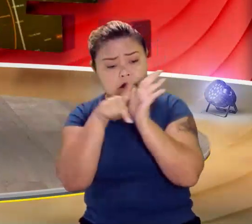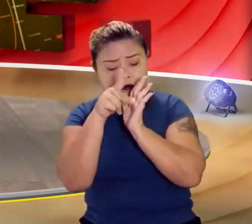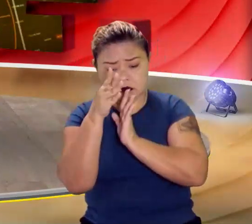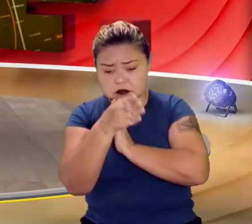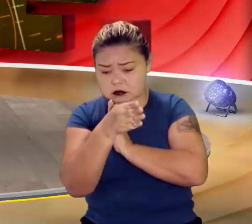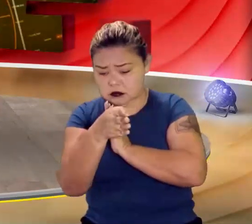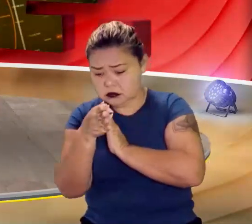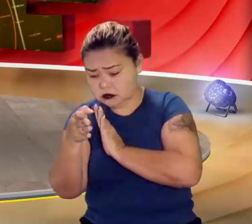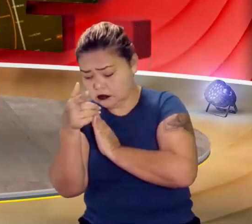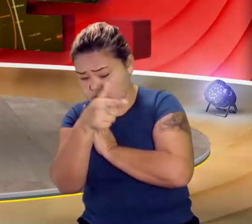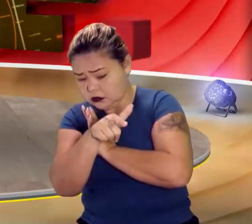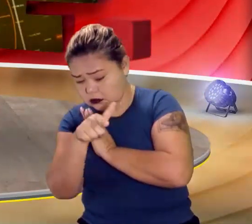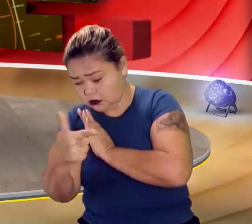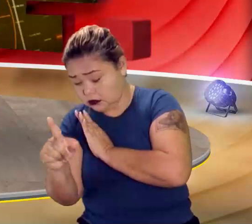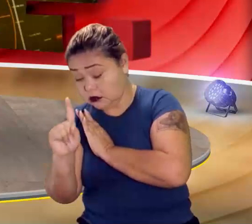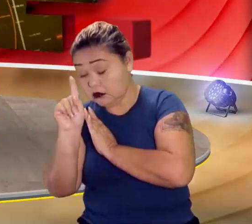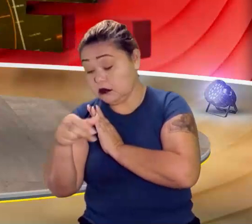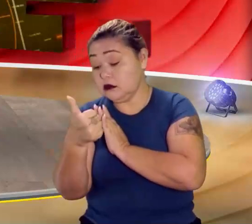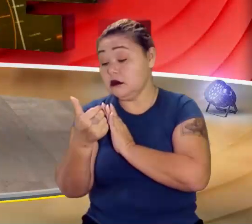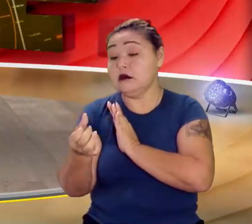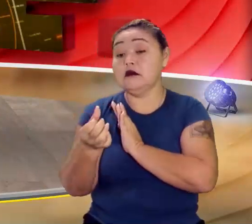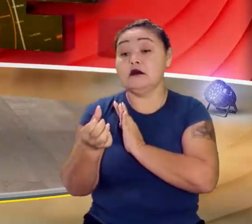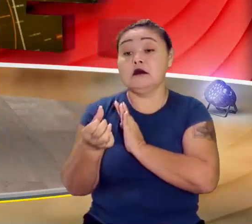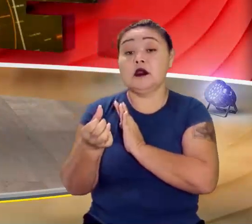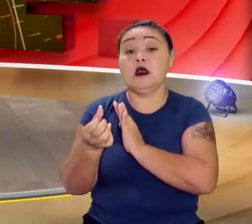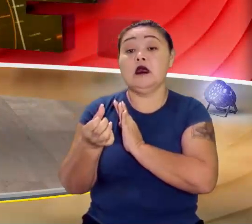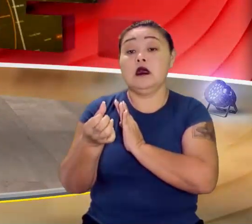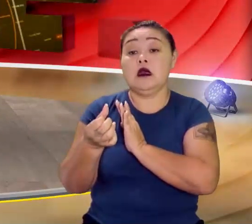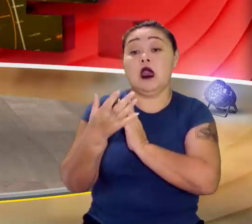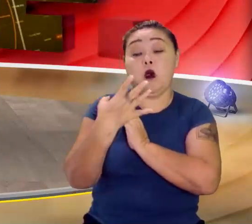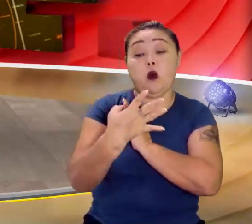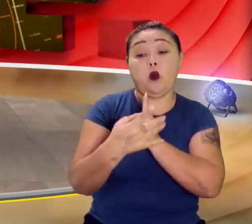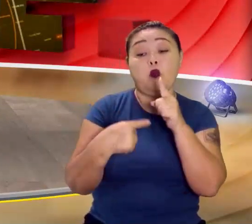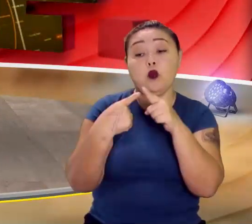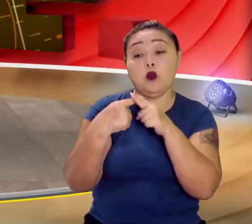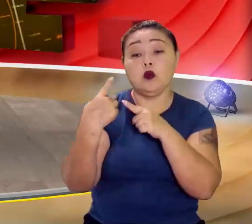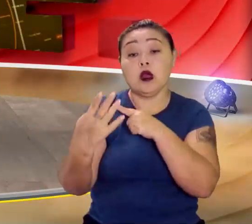mesmo é 16. Aí a gente procura o 4.